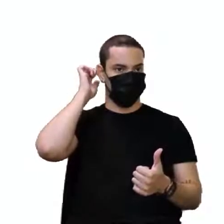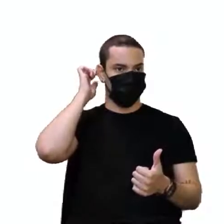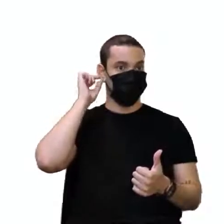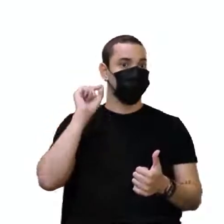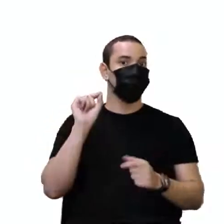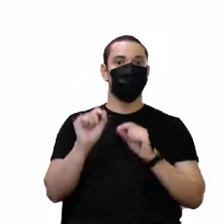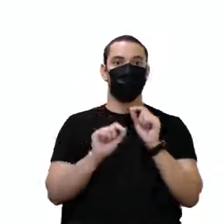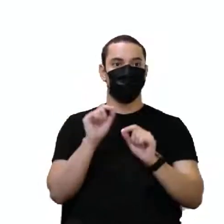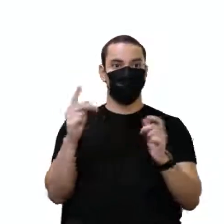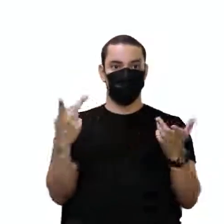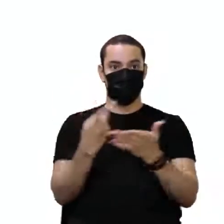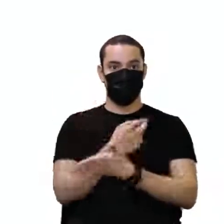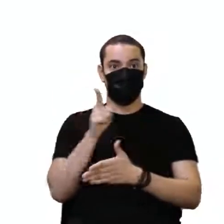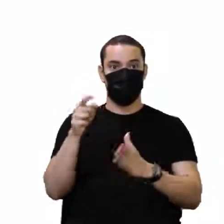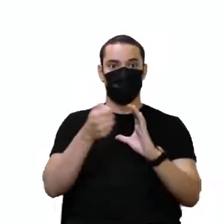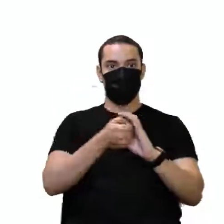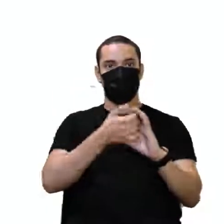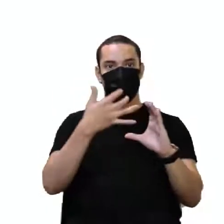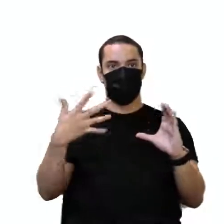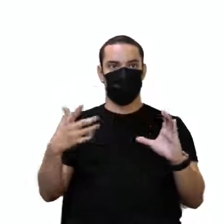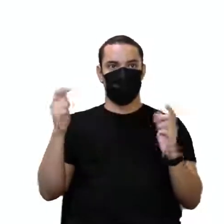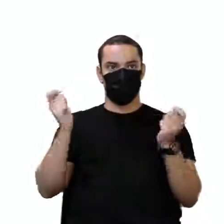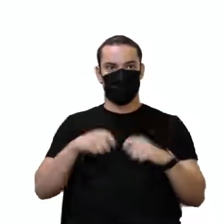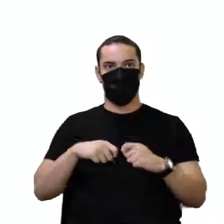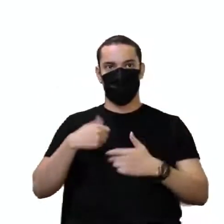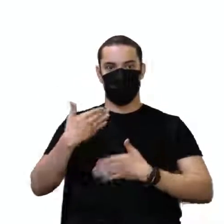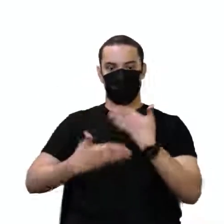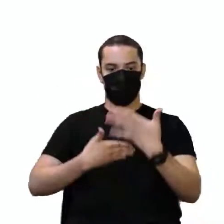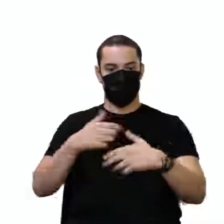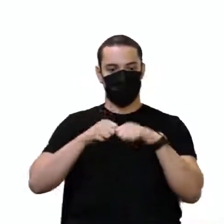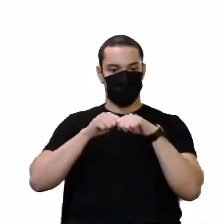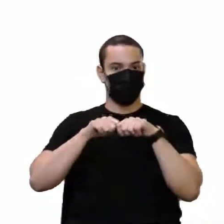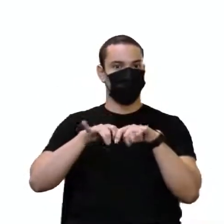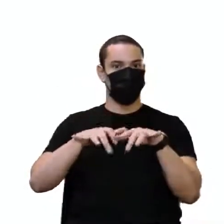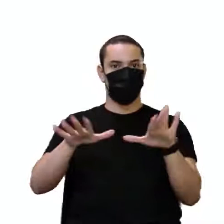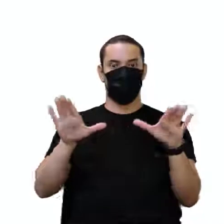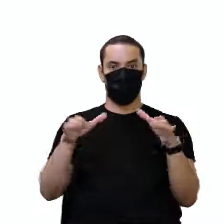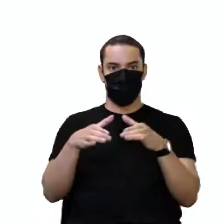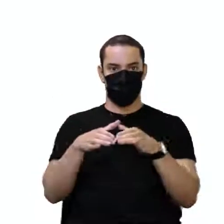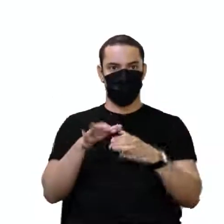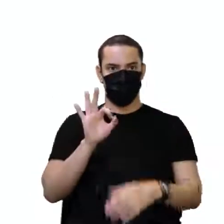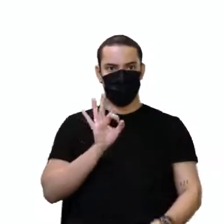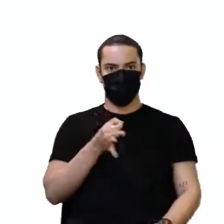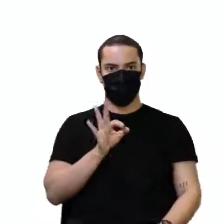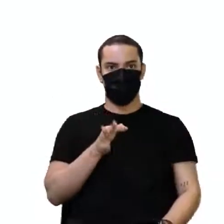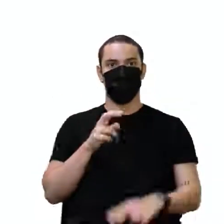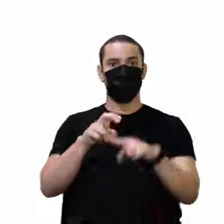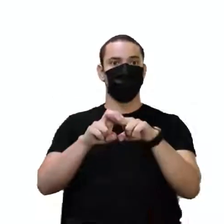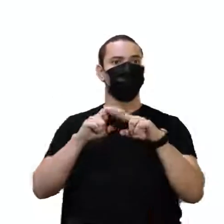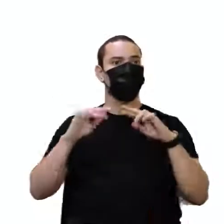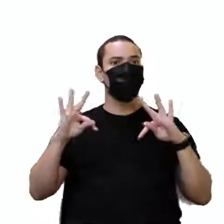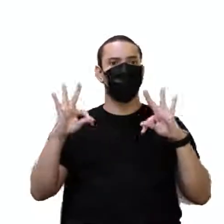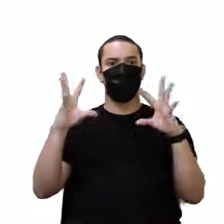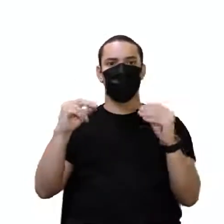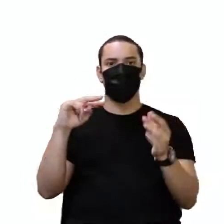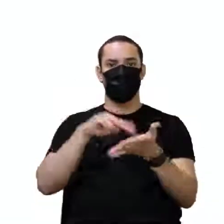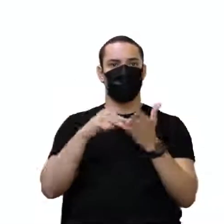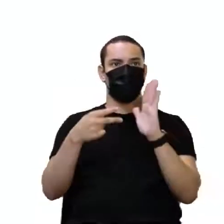E aí, essa característica é passada para os demais representantes, para os demais grupos, tá certo? Isso tudo no